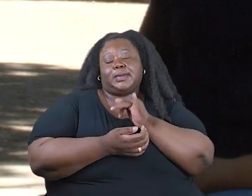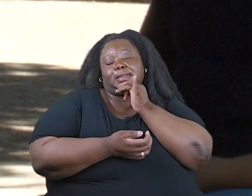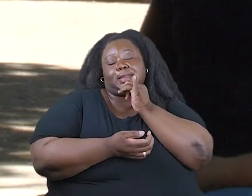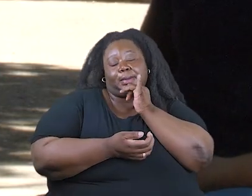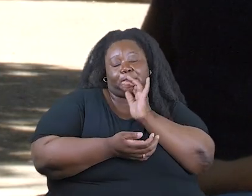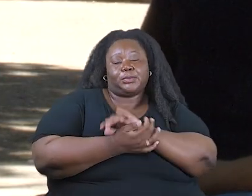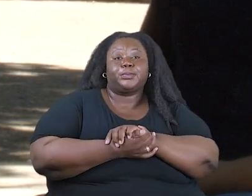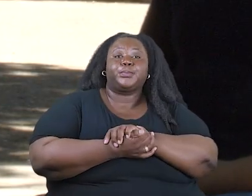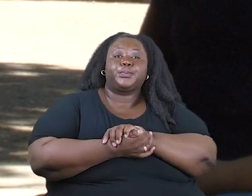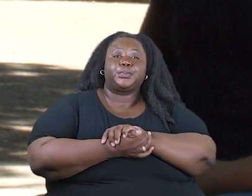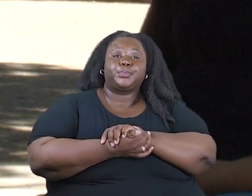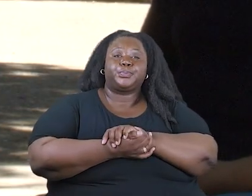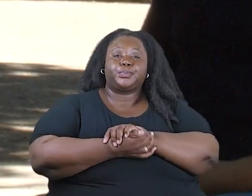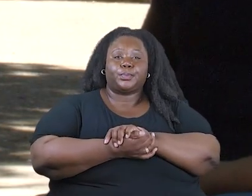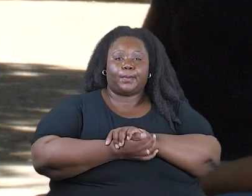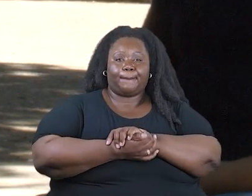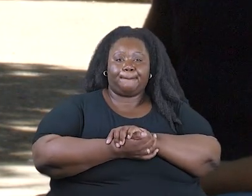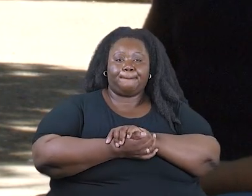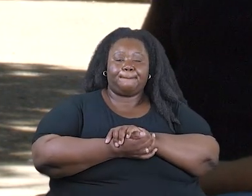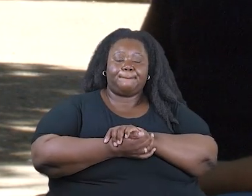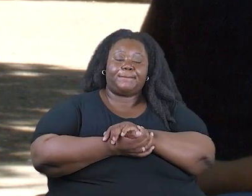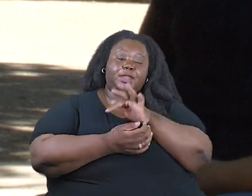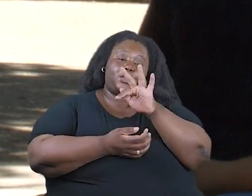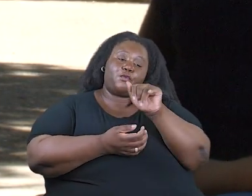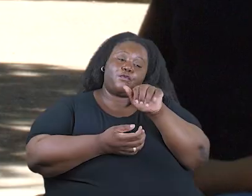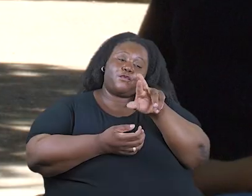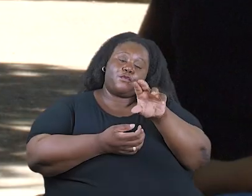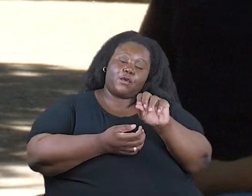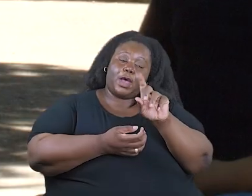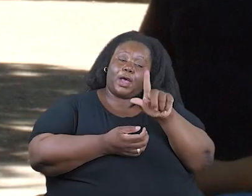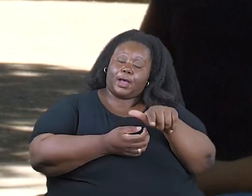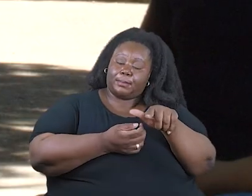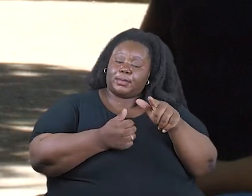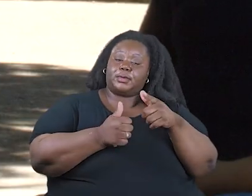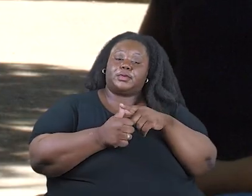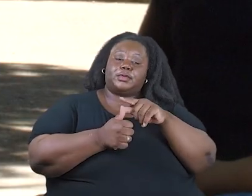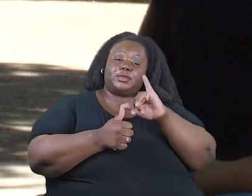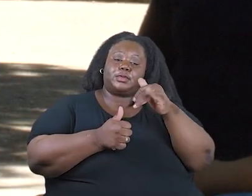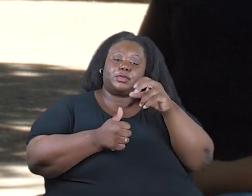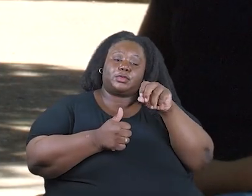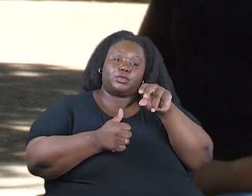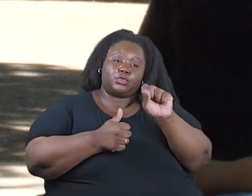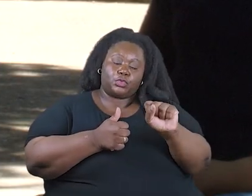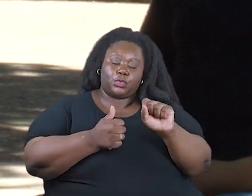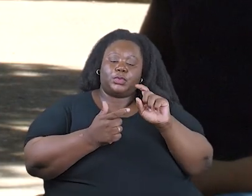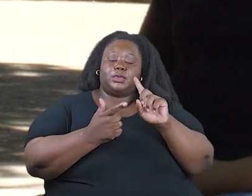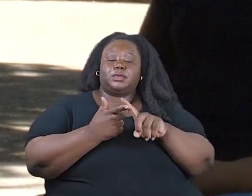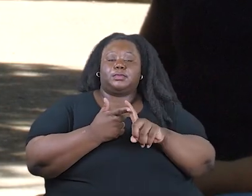exemplo, o Fábio Moraes é um deles, né? O Jonas de Andrade.